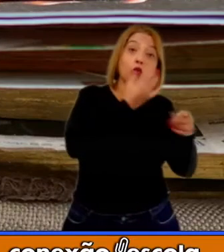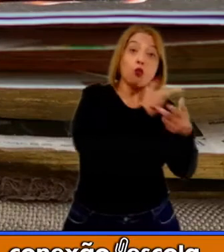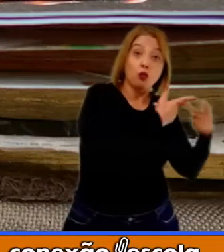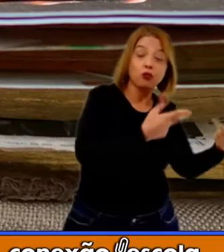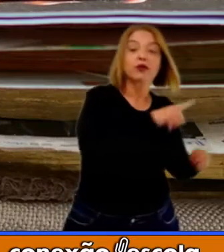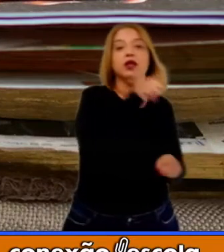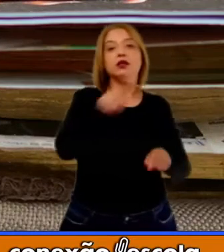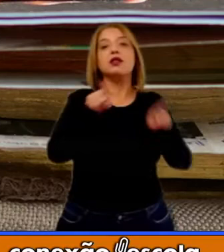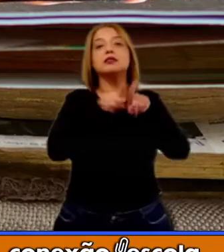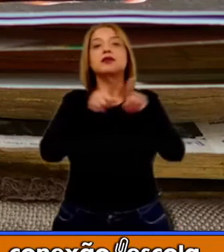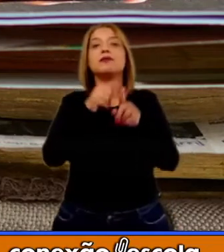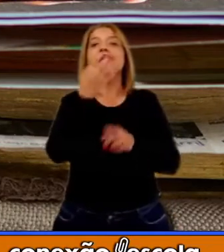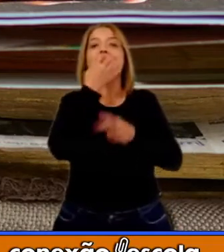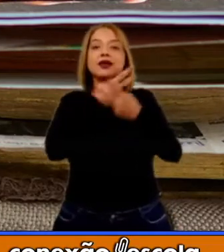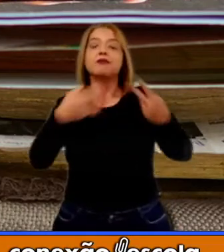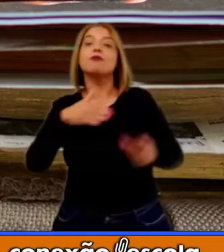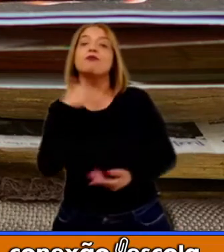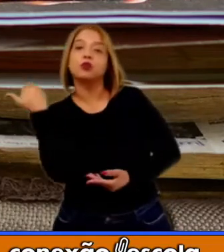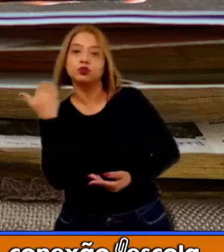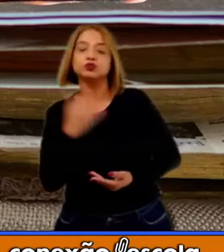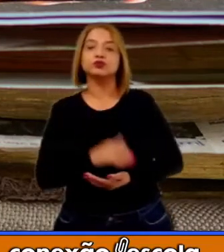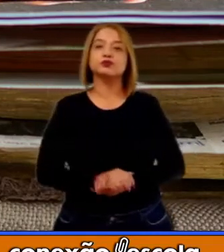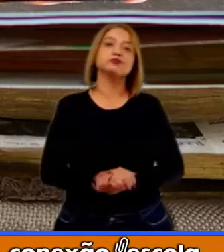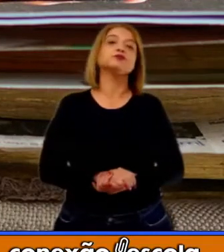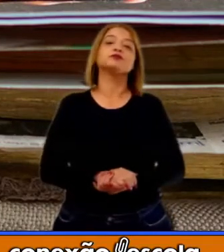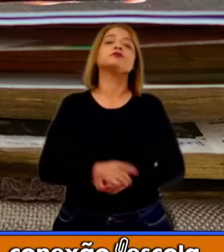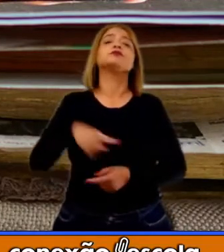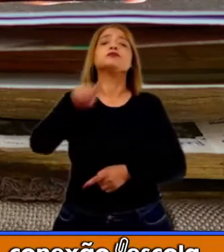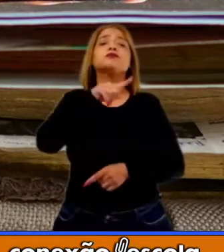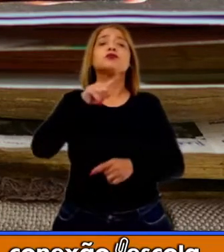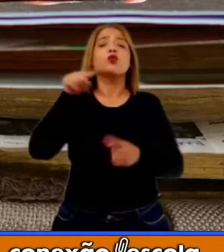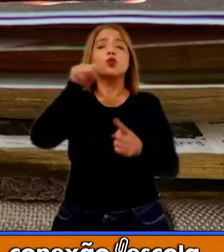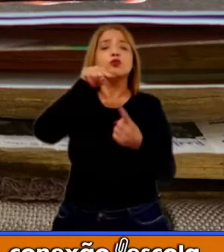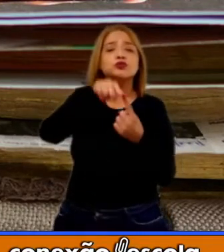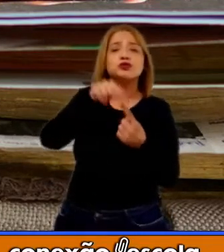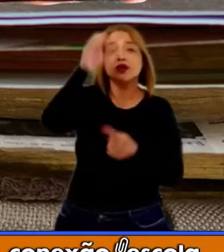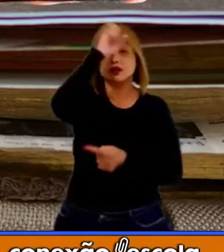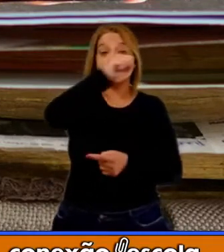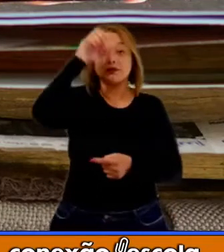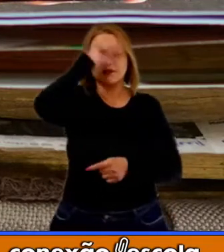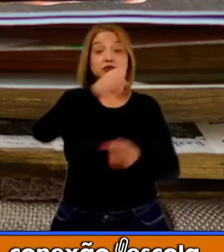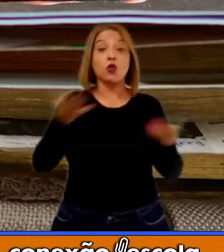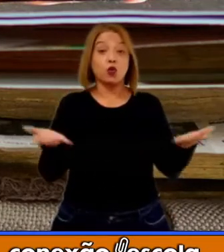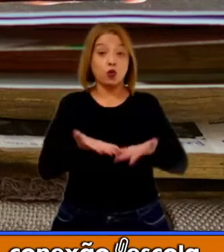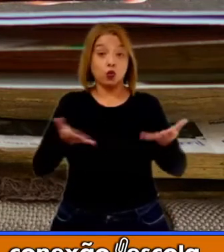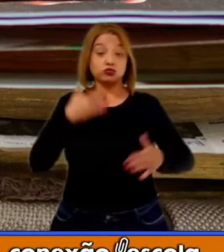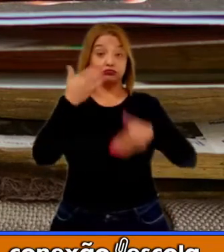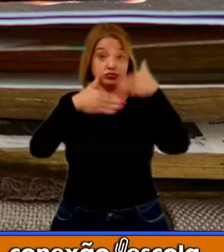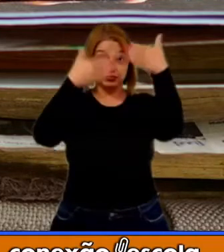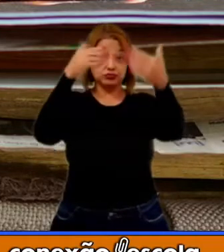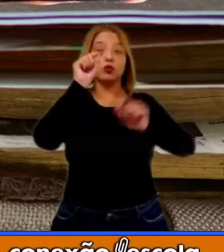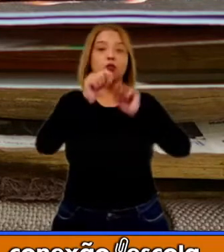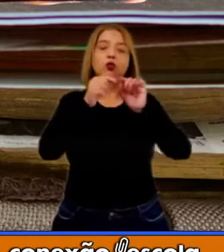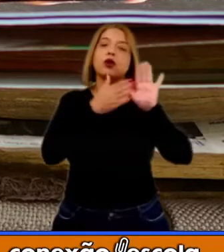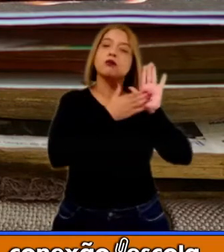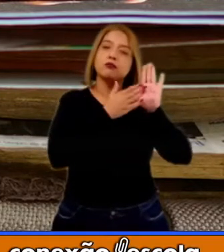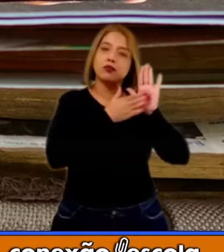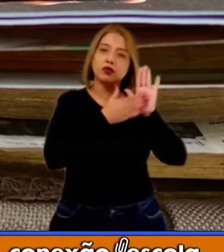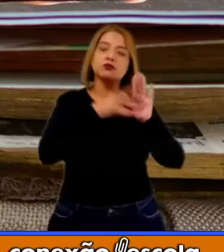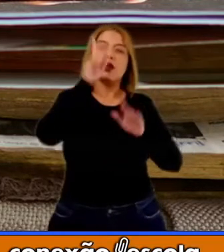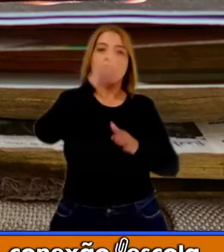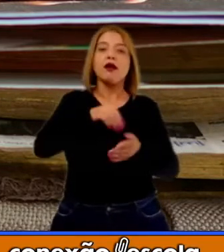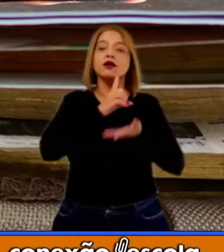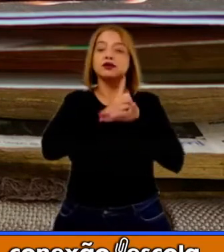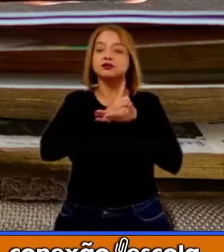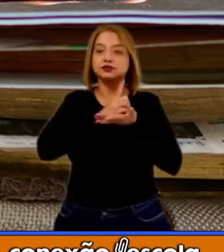mortos. E os objetivos de aprendizagem e desenvolvimento trabalhados hoje? A proposta das